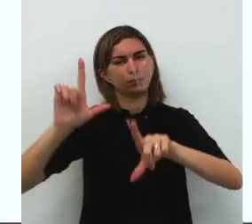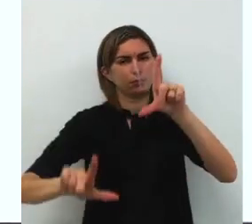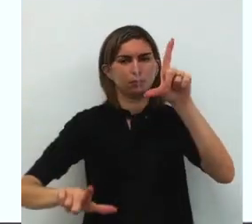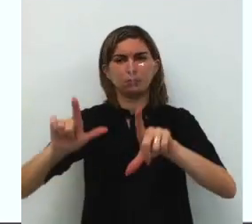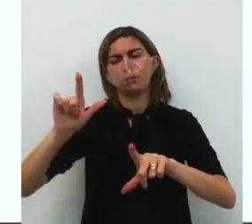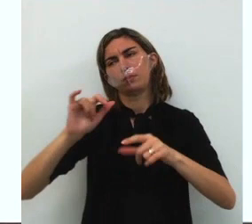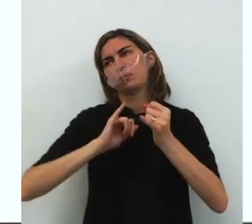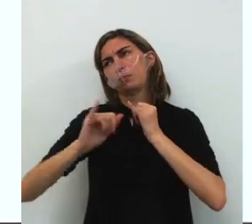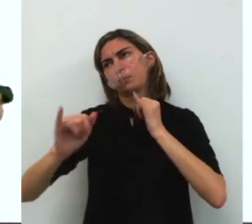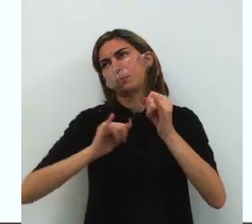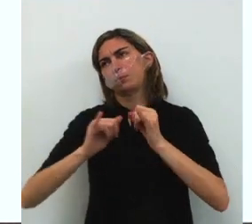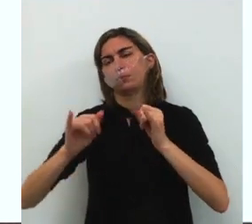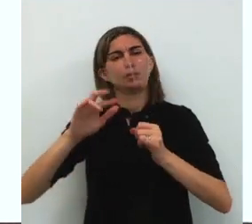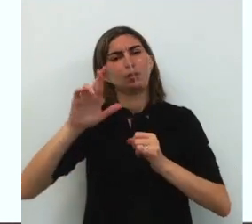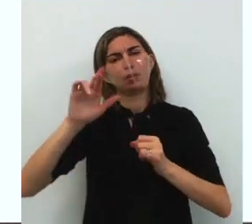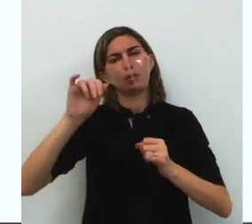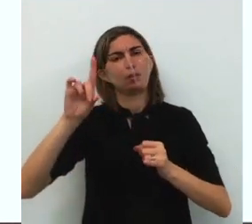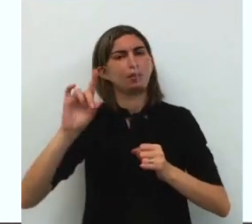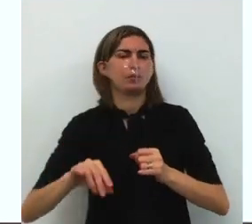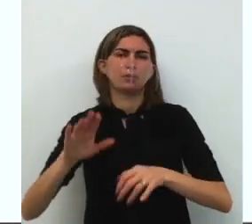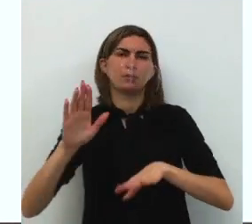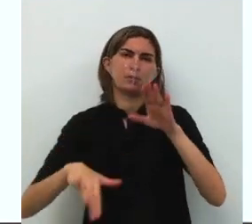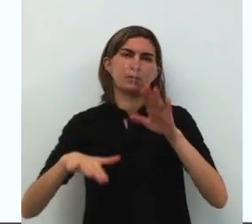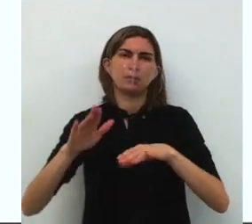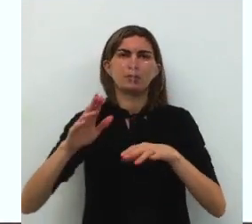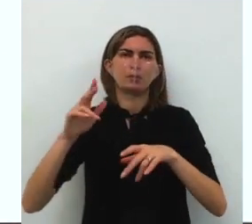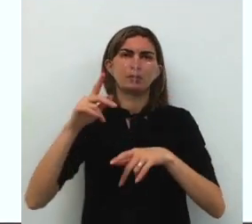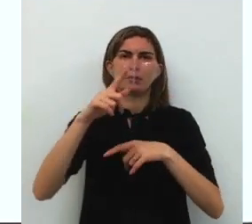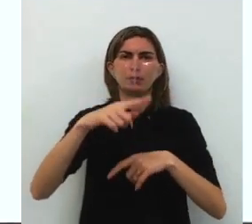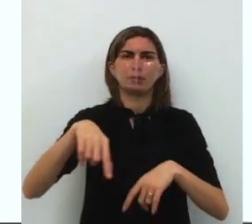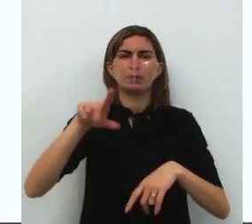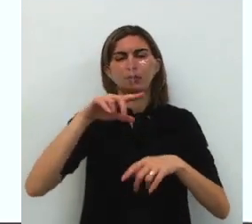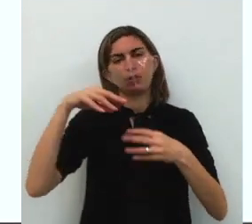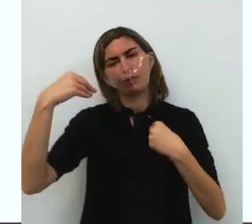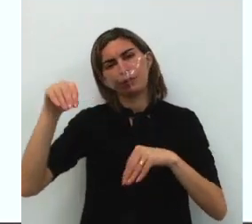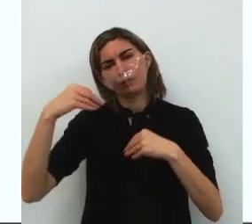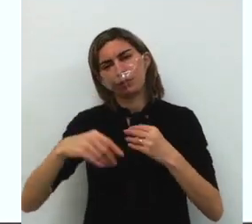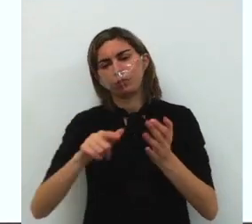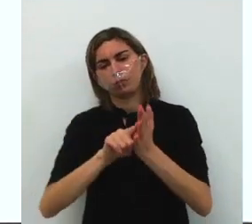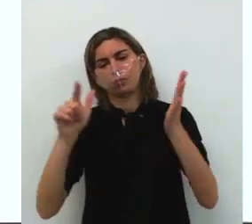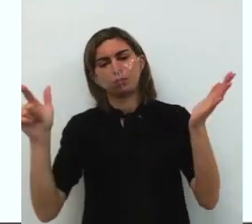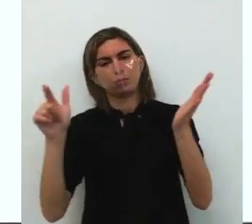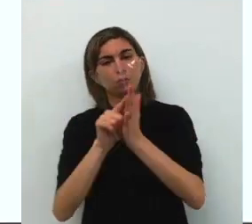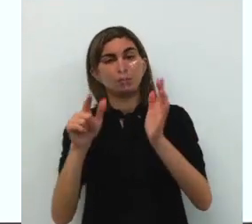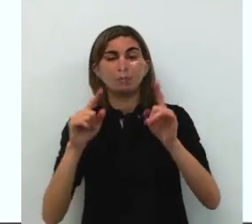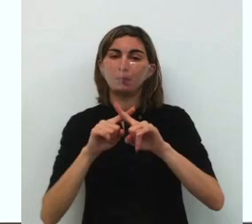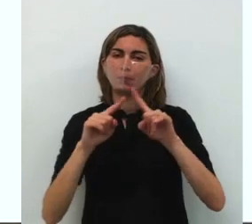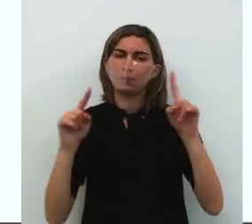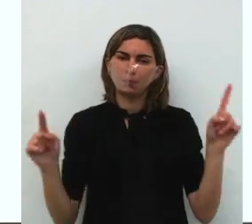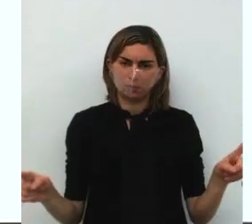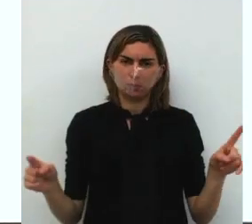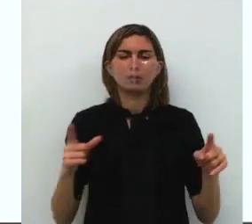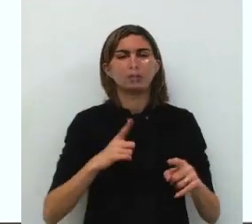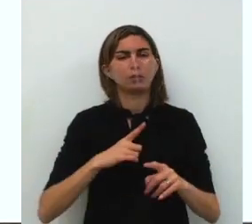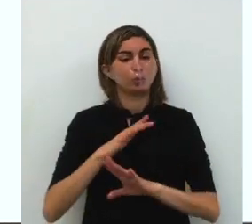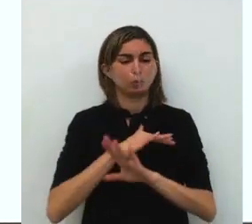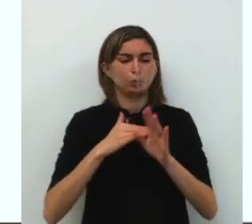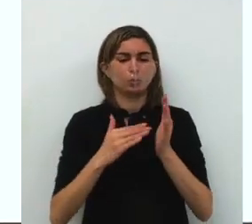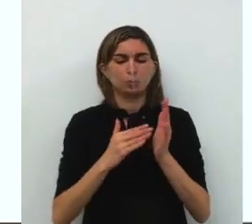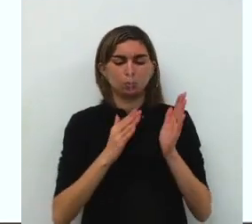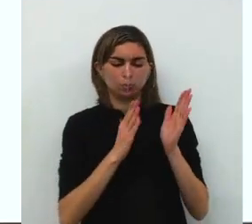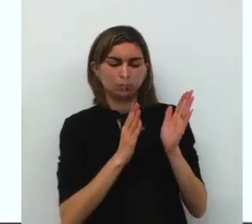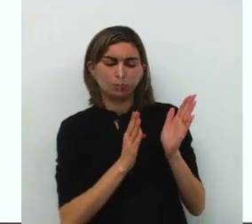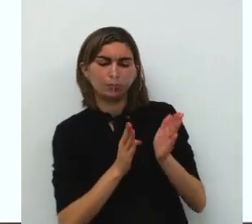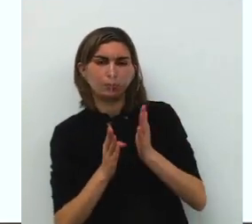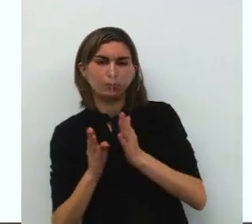TV ou na internet, na rádio, às vezes o quê? Publicada em revistas, em jornais, mas tem todo